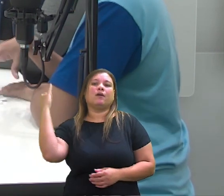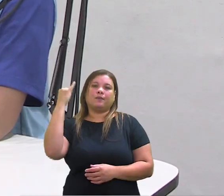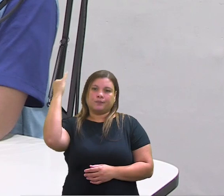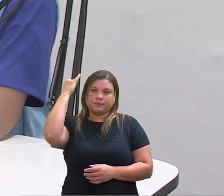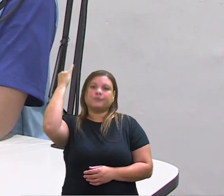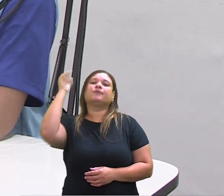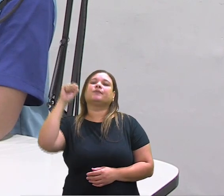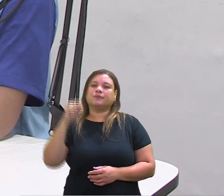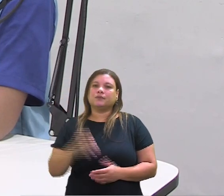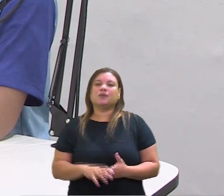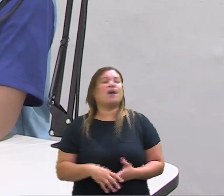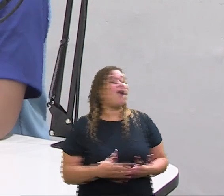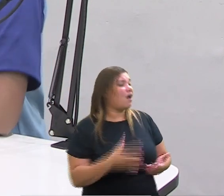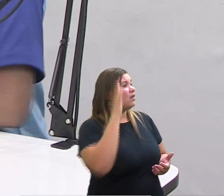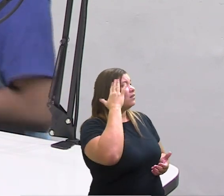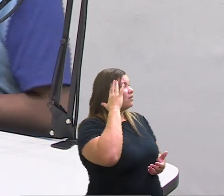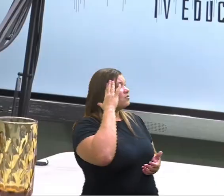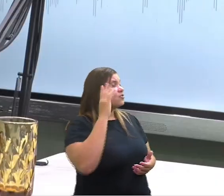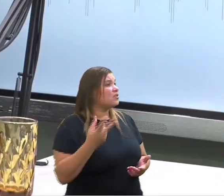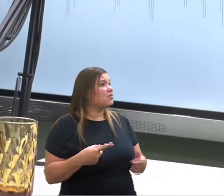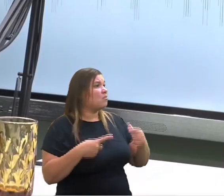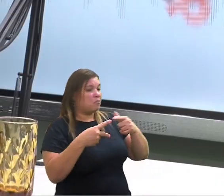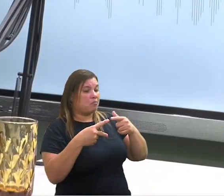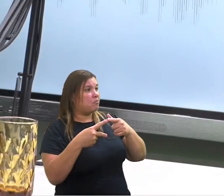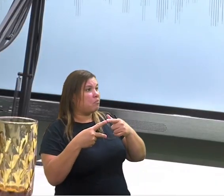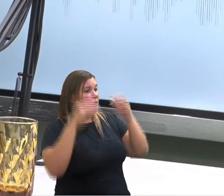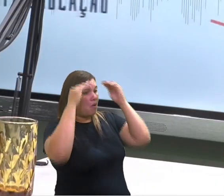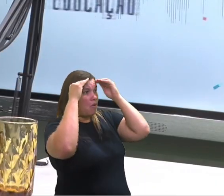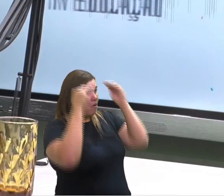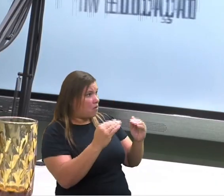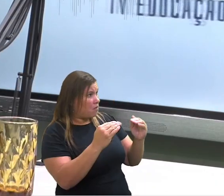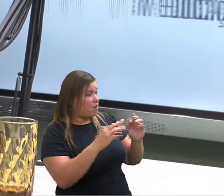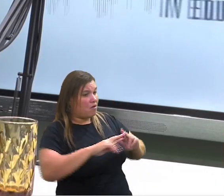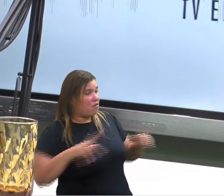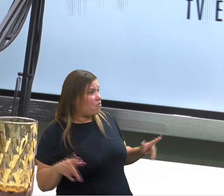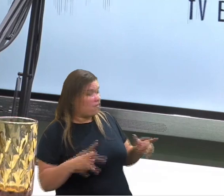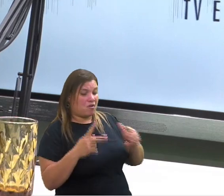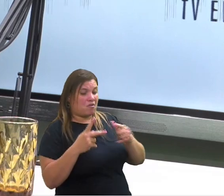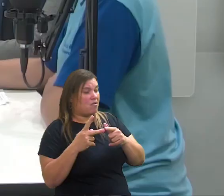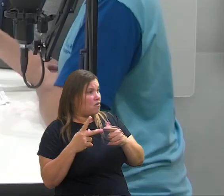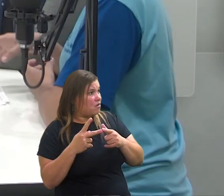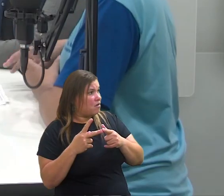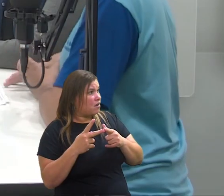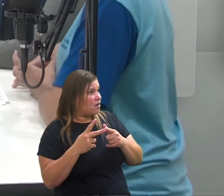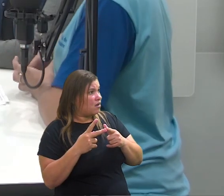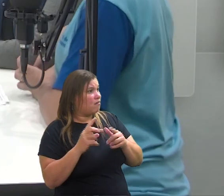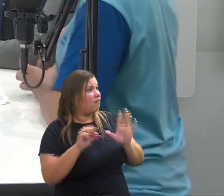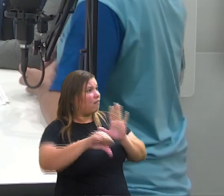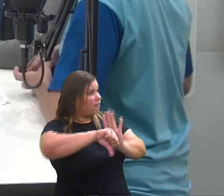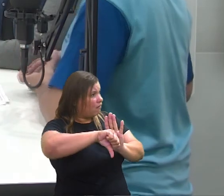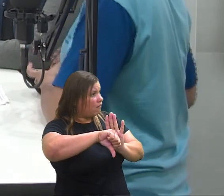duas coisas Diferentes. diferentes. Muitas vezes o desrespeito leva ao desacato. Quando você Exatamente. deixa uma pessoa